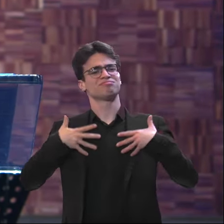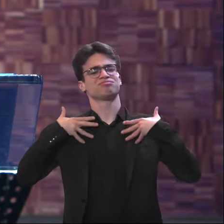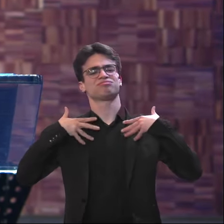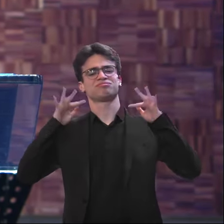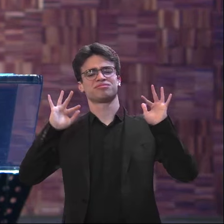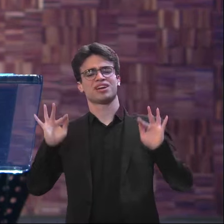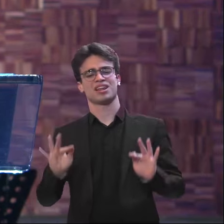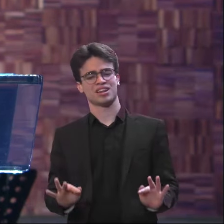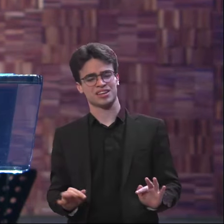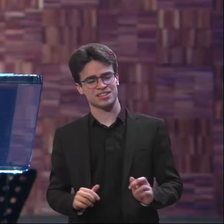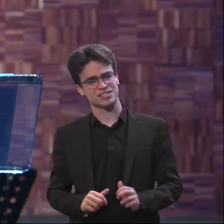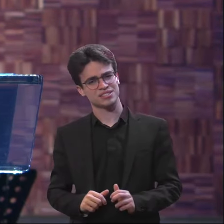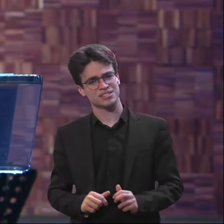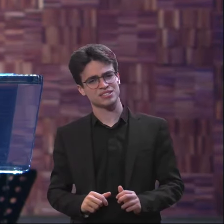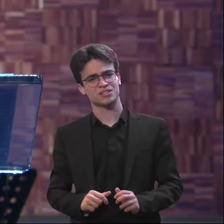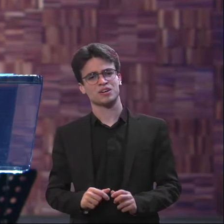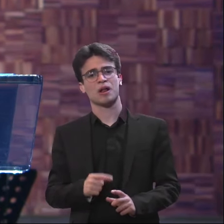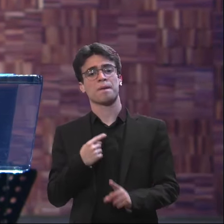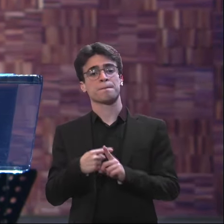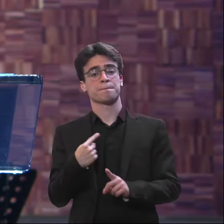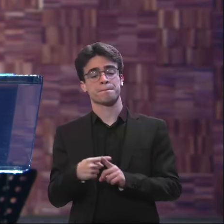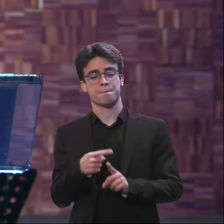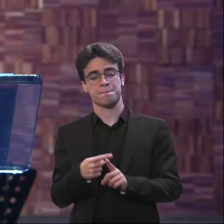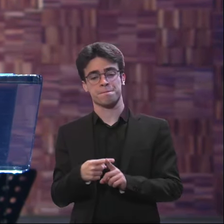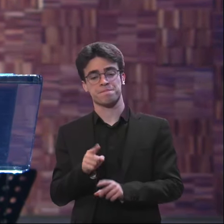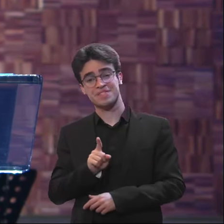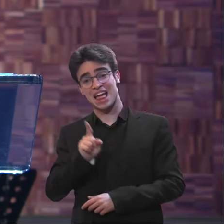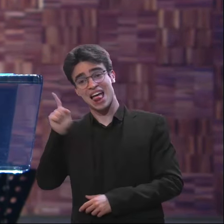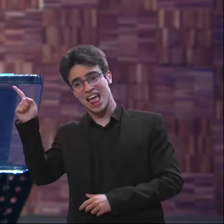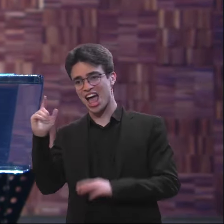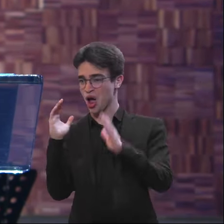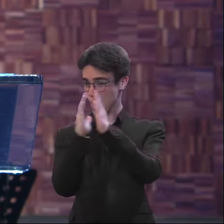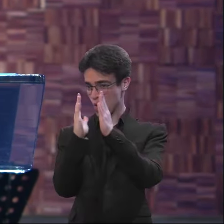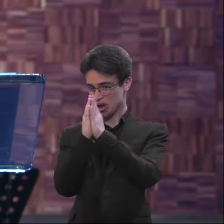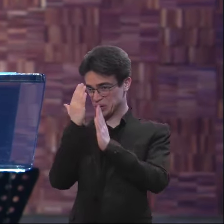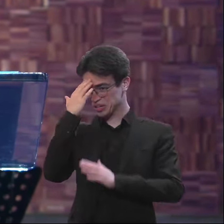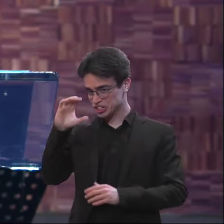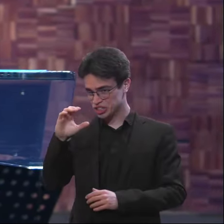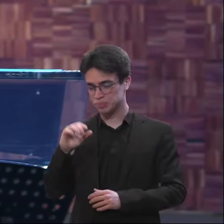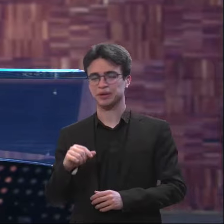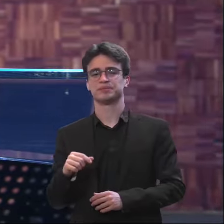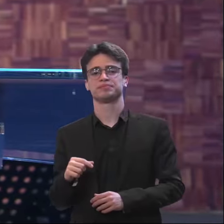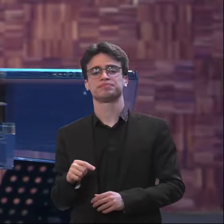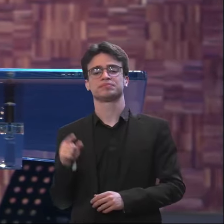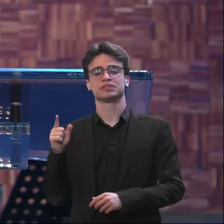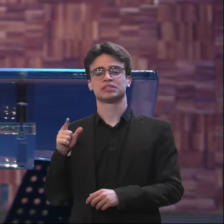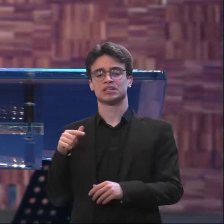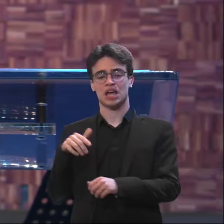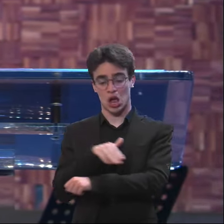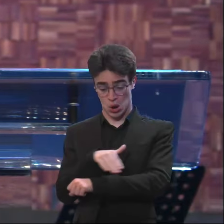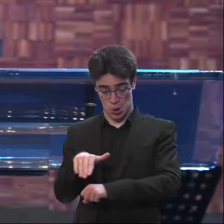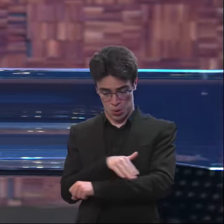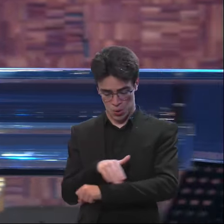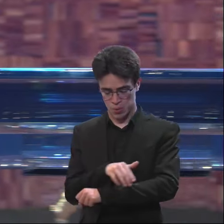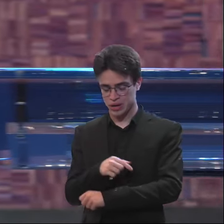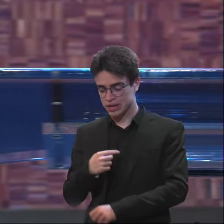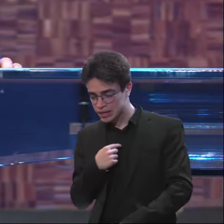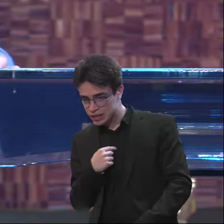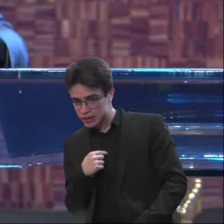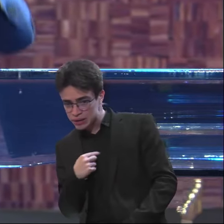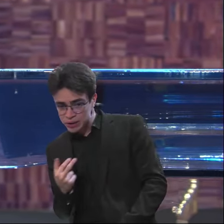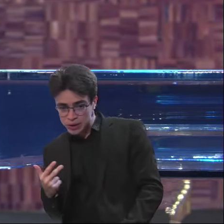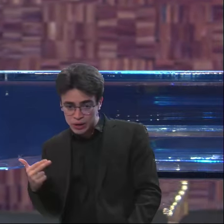quando nós estávamos em determinado momento lá na rua, eu subi numa pedrinha mais elevada e